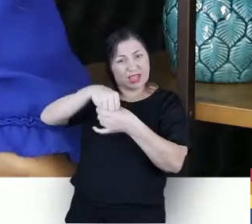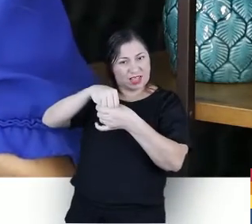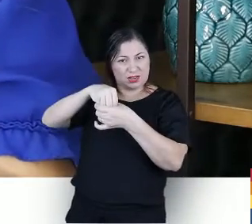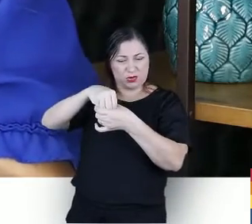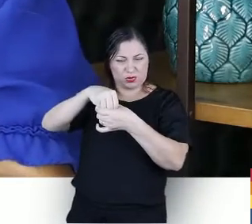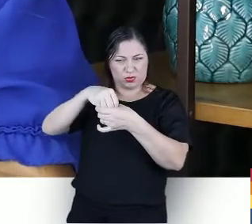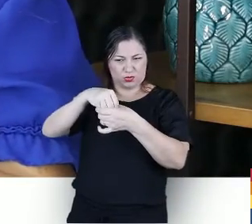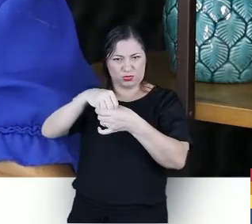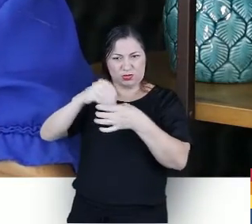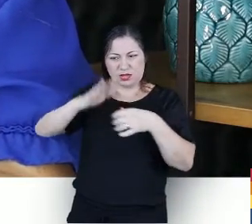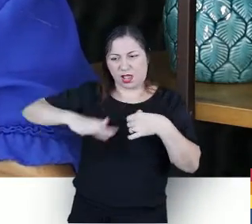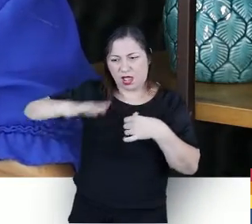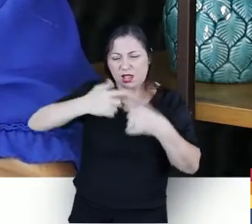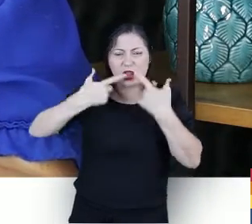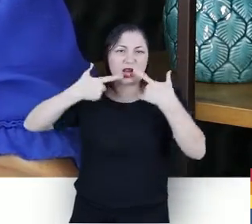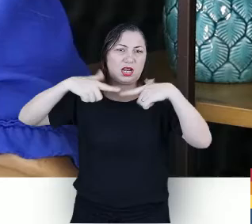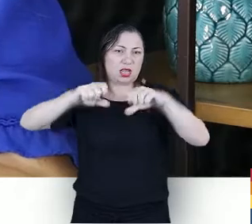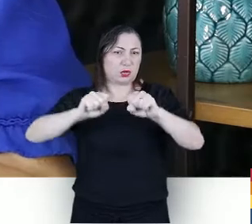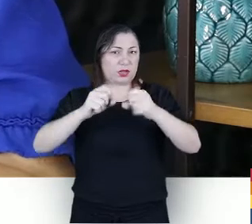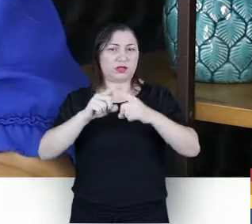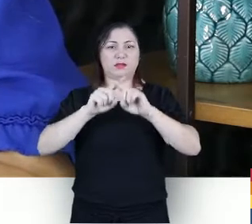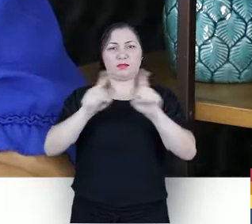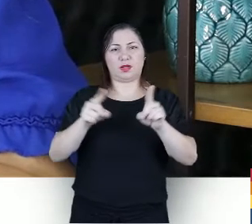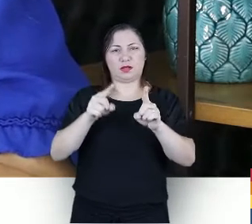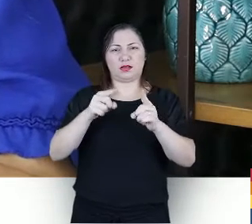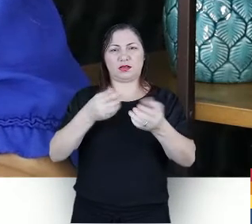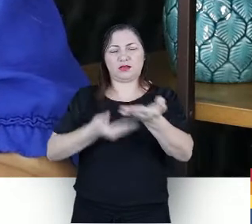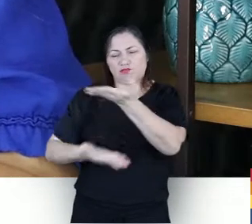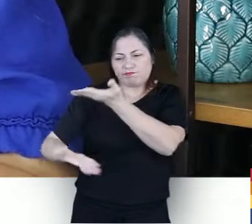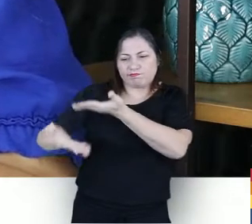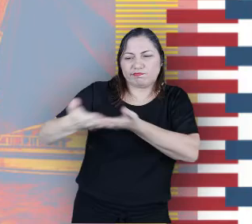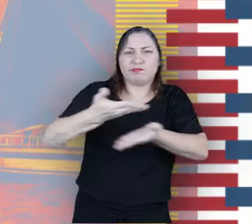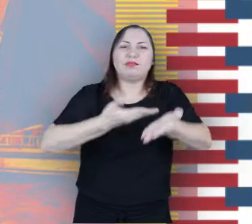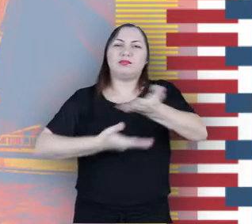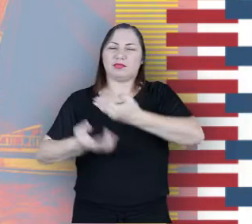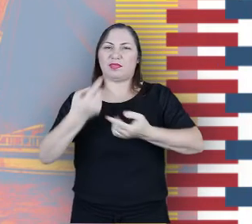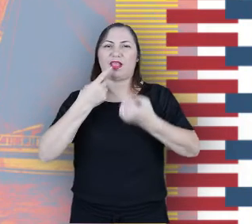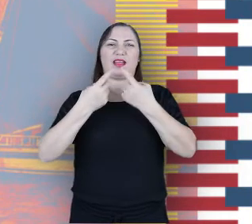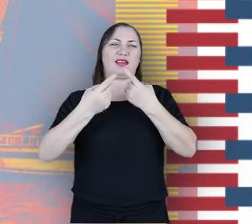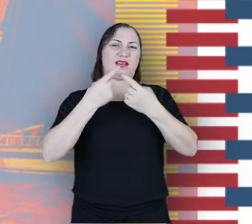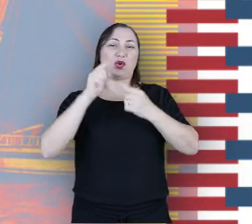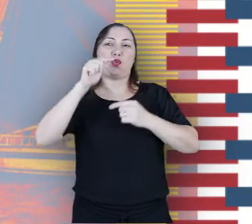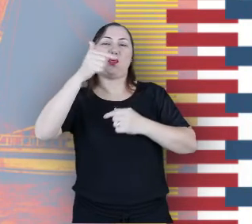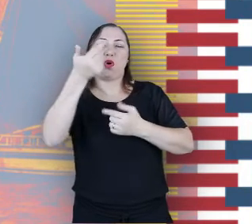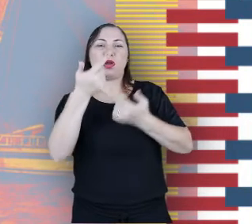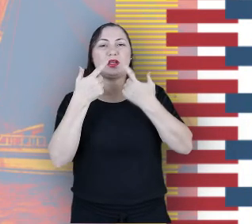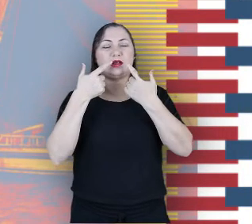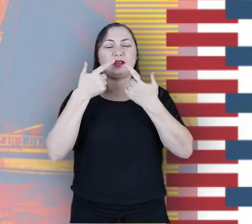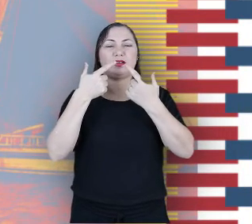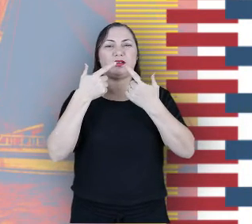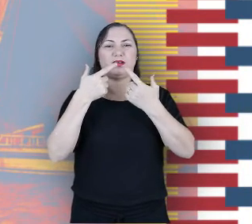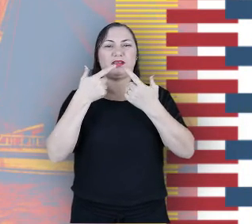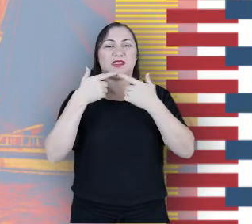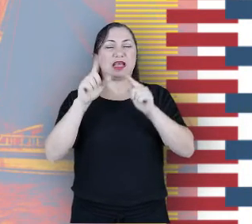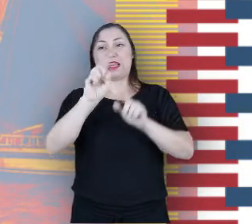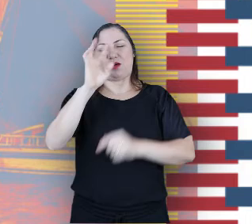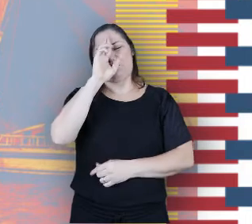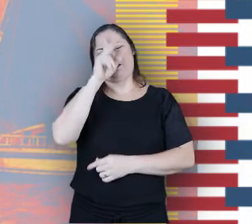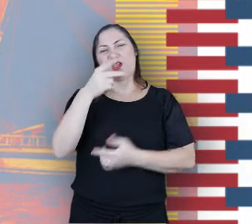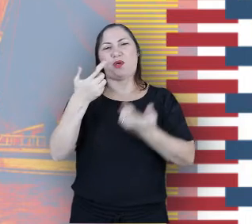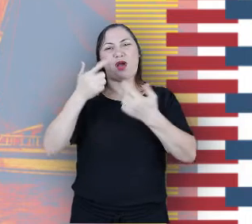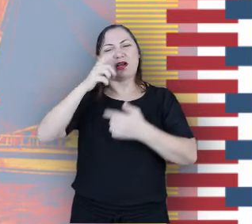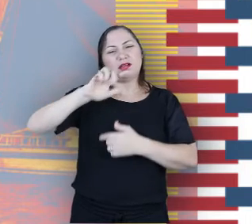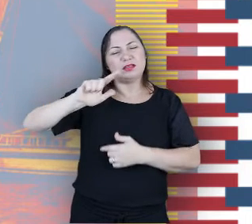de conhecimento. Então, diante disso, pensando fora da caixinha, eu